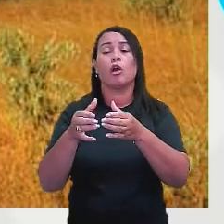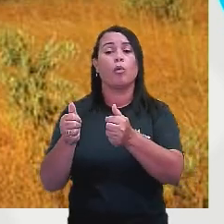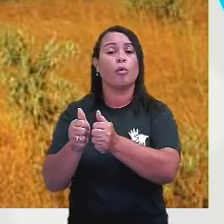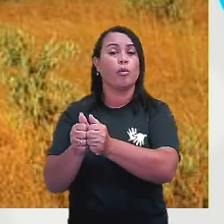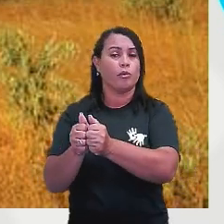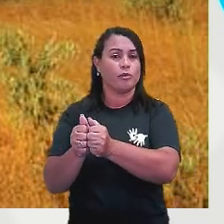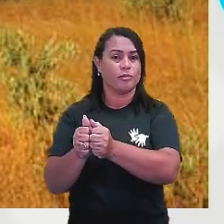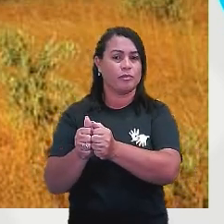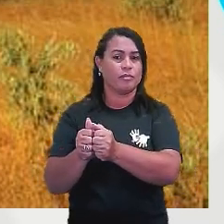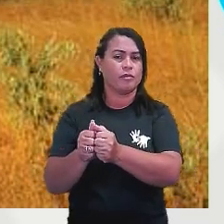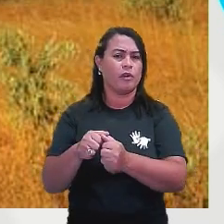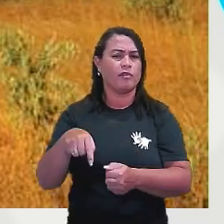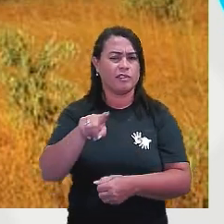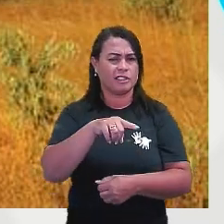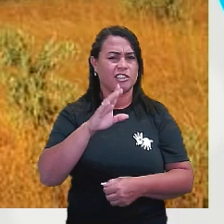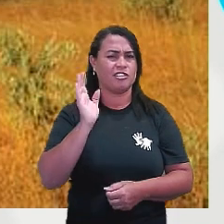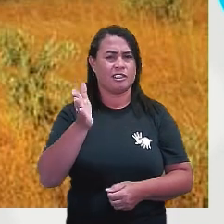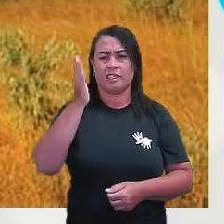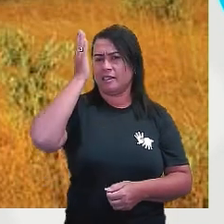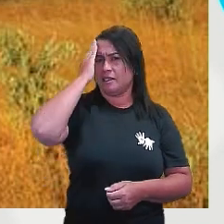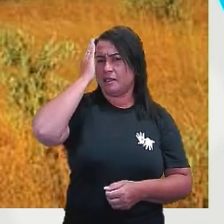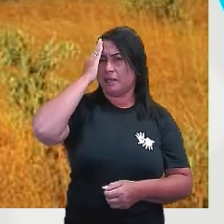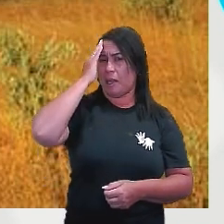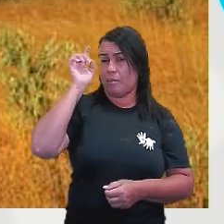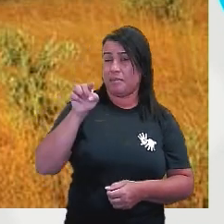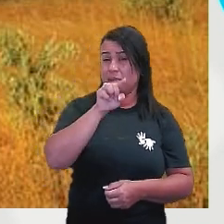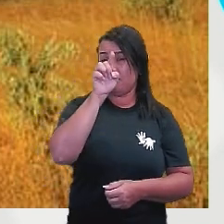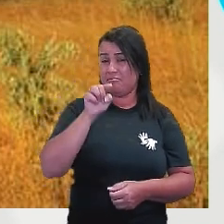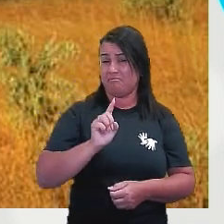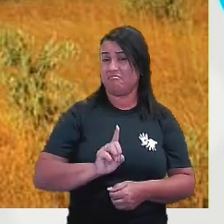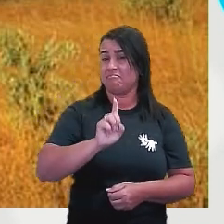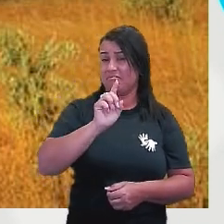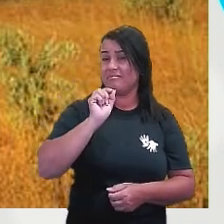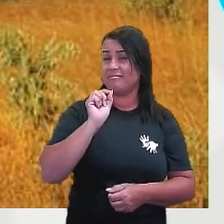grupo. Você já sabe de quem é essa sombra?